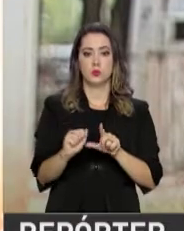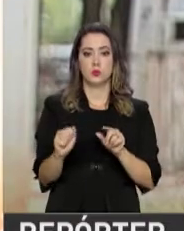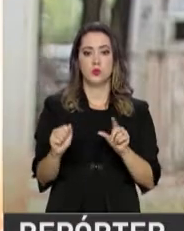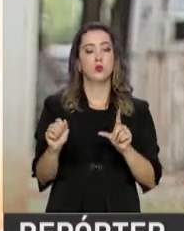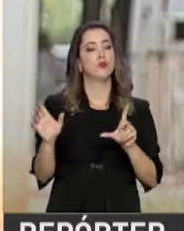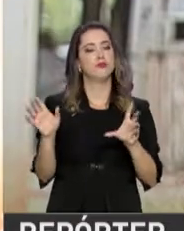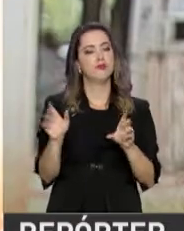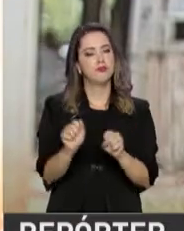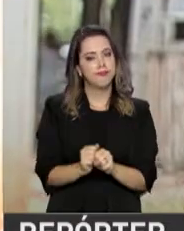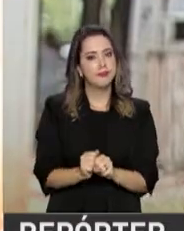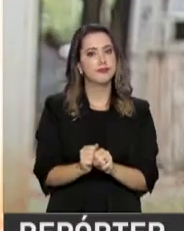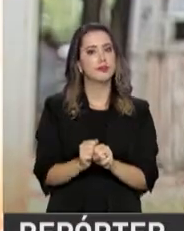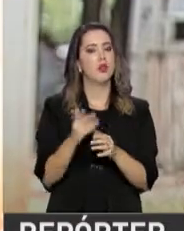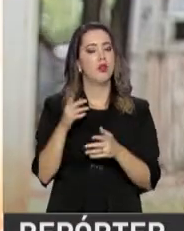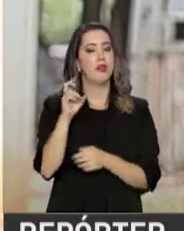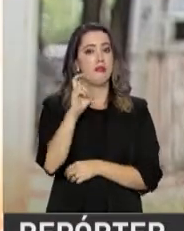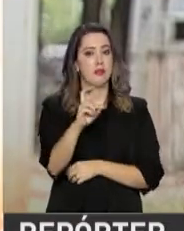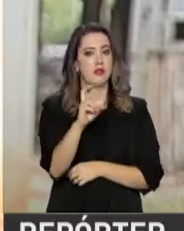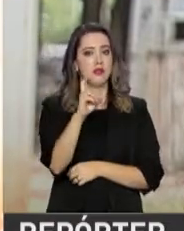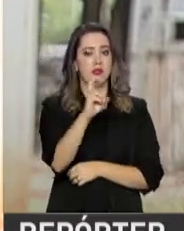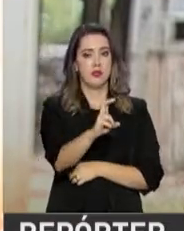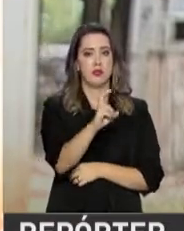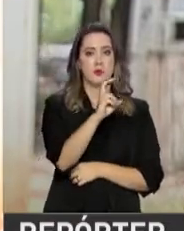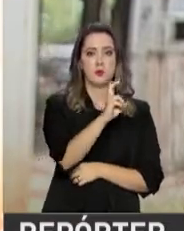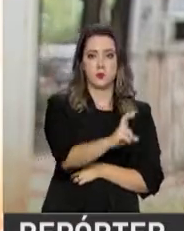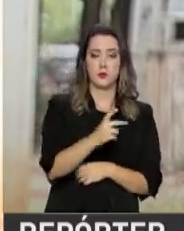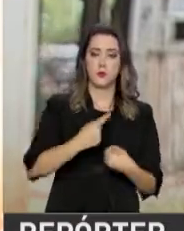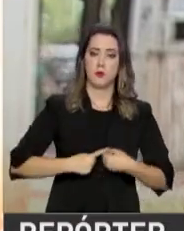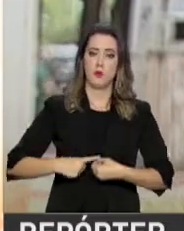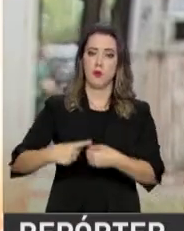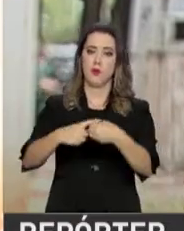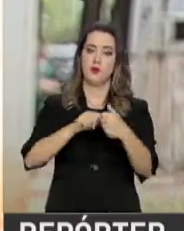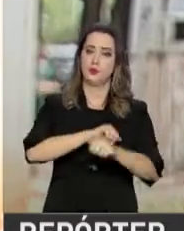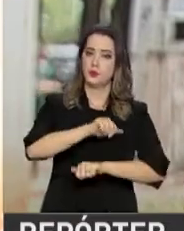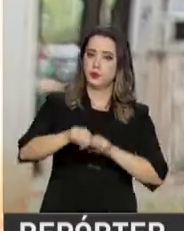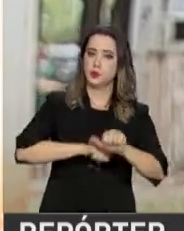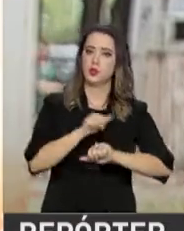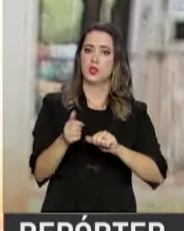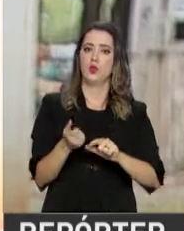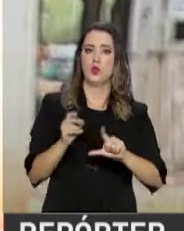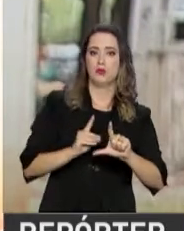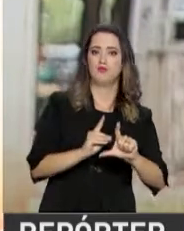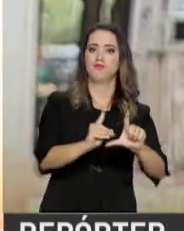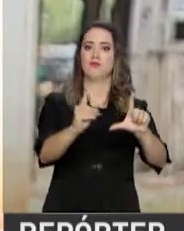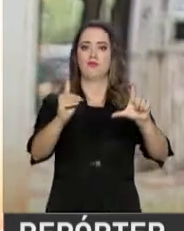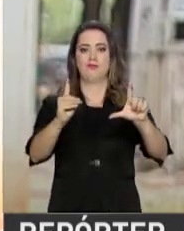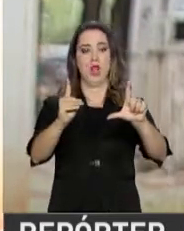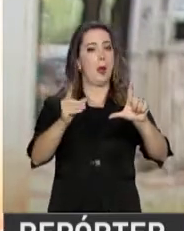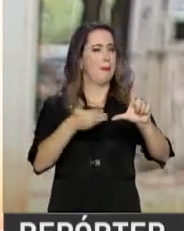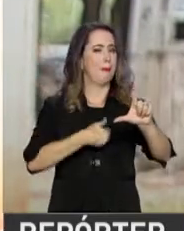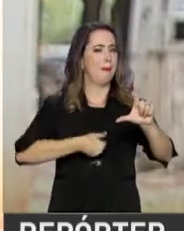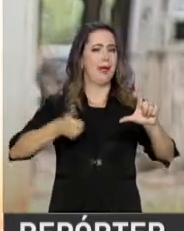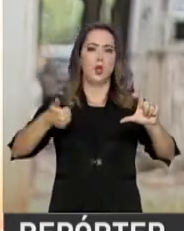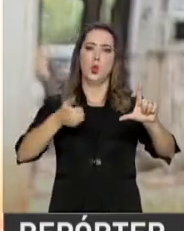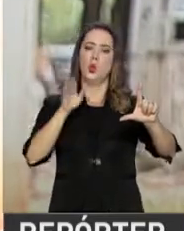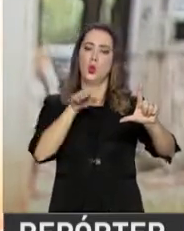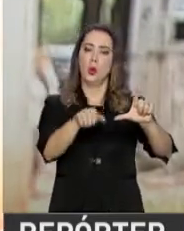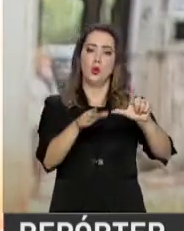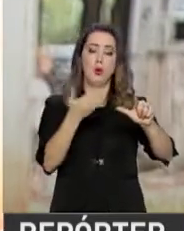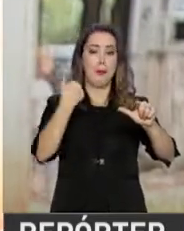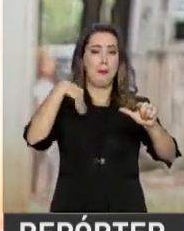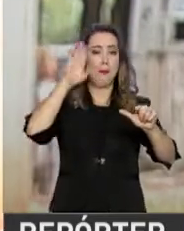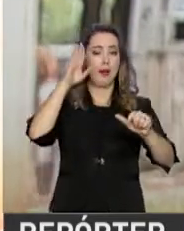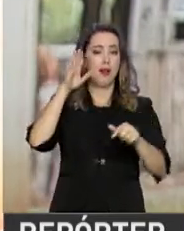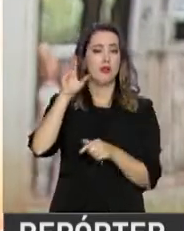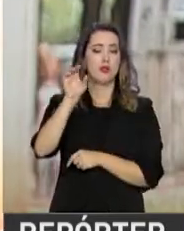sinal analógico 555 municípios passam a ter acesso à tv digital isso significa que mais